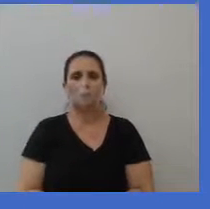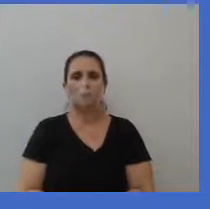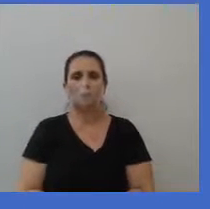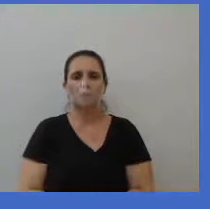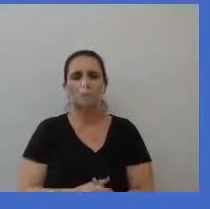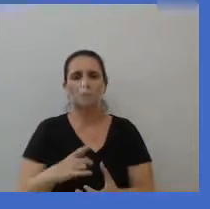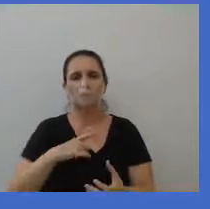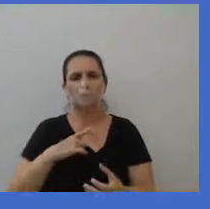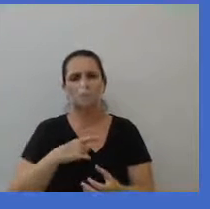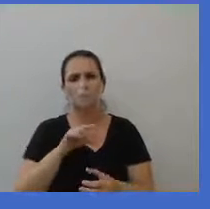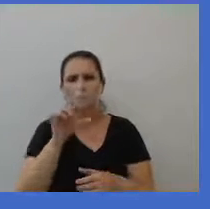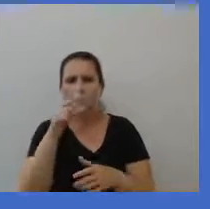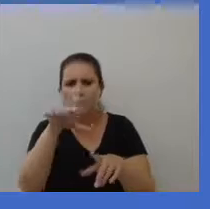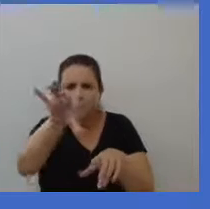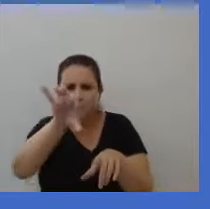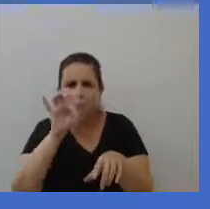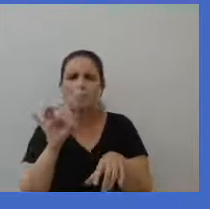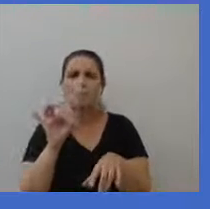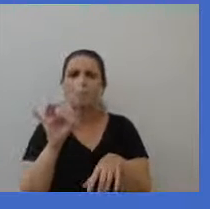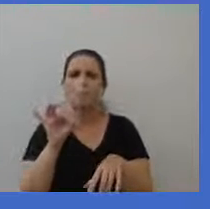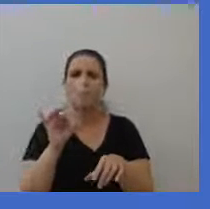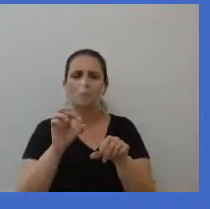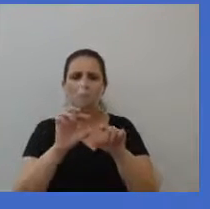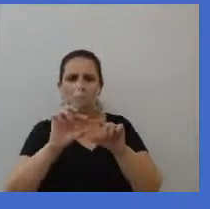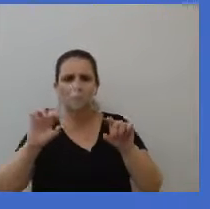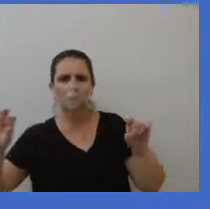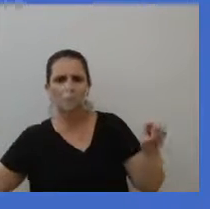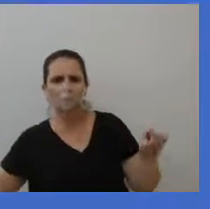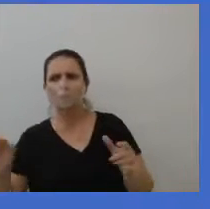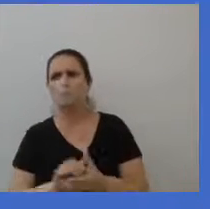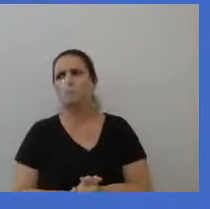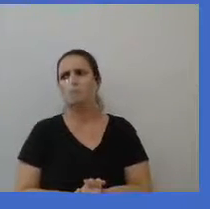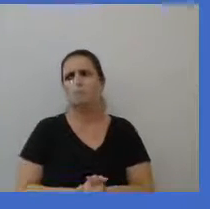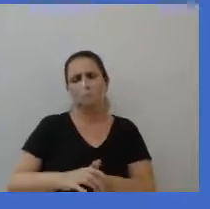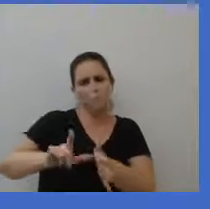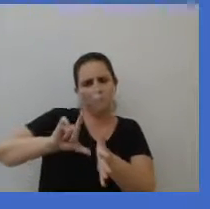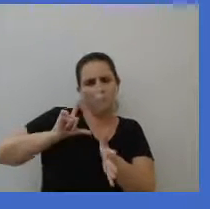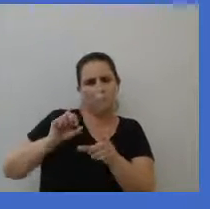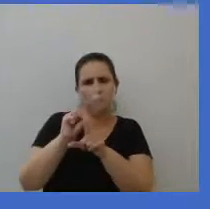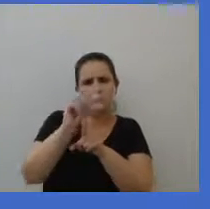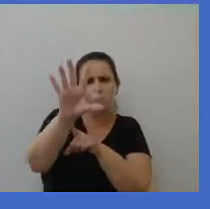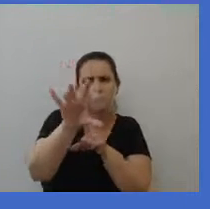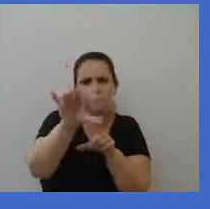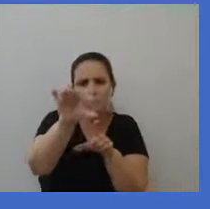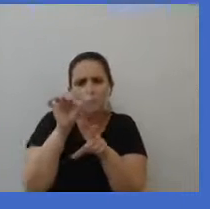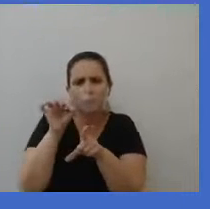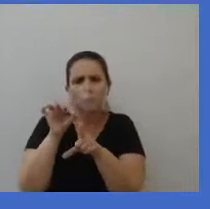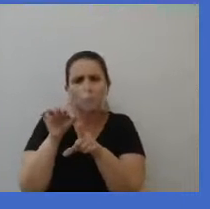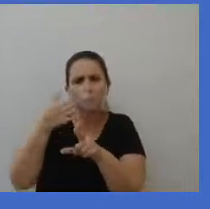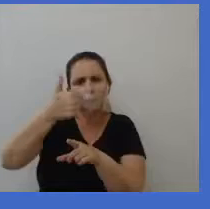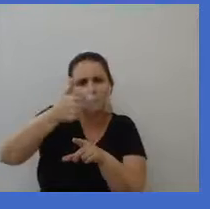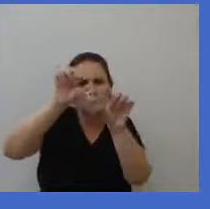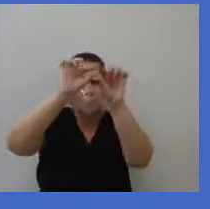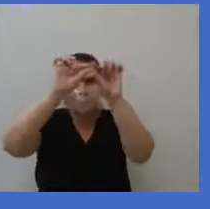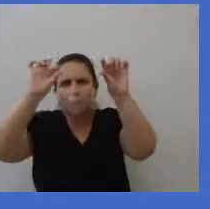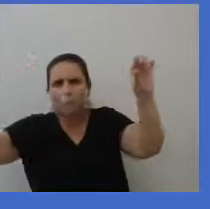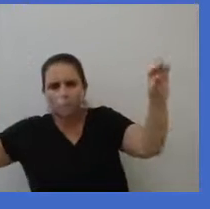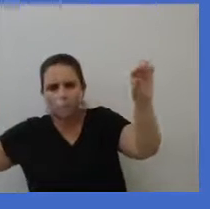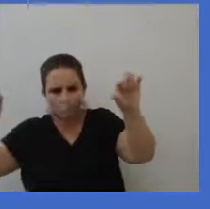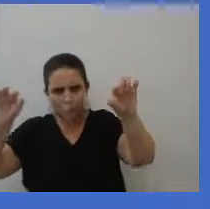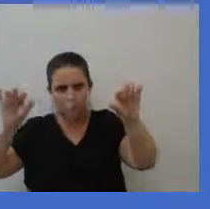vem a importância da língua portuguesa. Uma das formas de você desconfiar é analisando o discurso, é analisando o que está